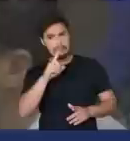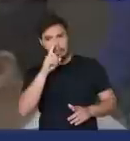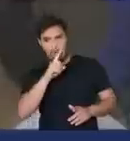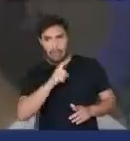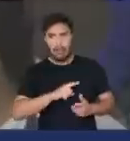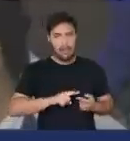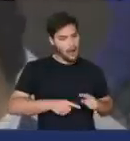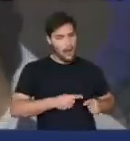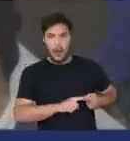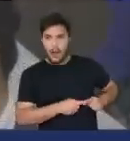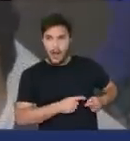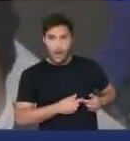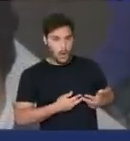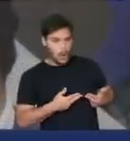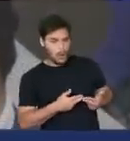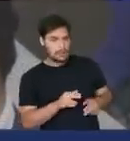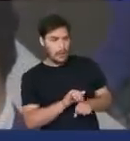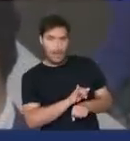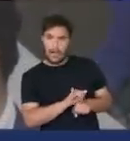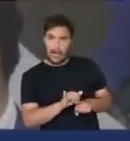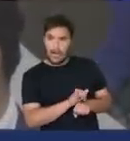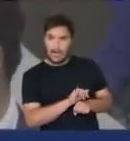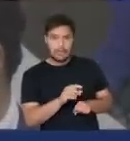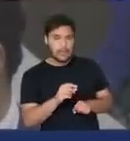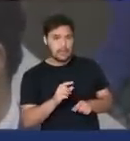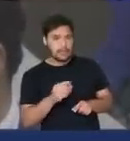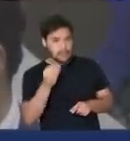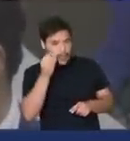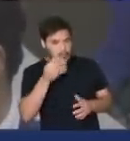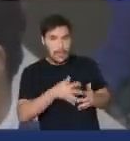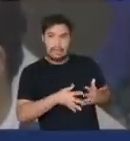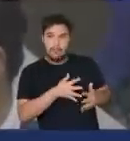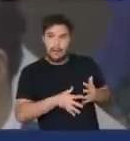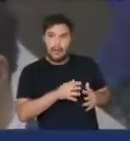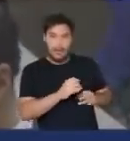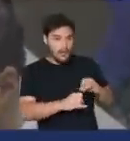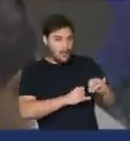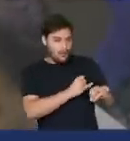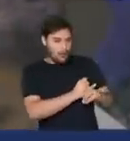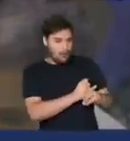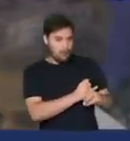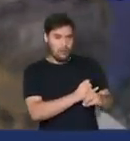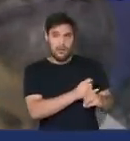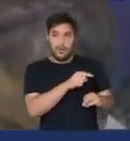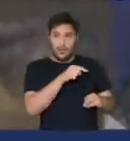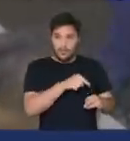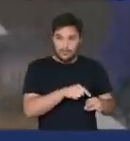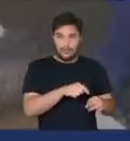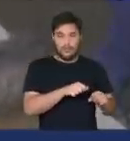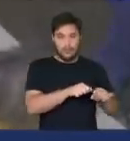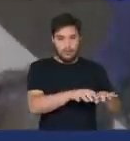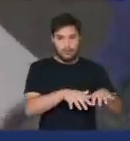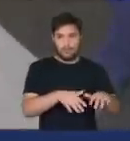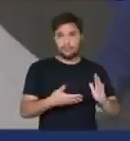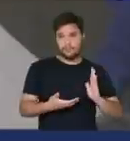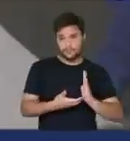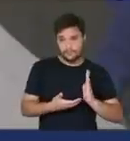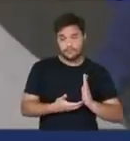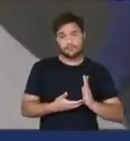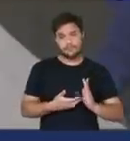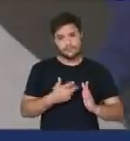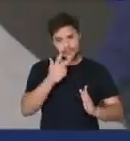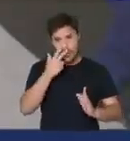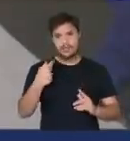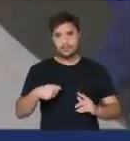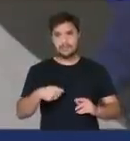há manipulação, se há algum tipo de boicote na internet aqui do plenário da Câmara e da Casa. Eu acho